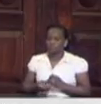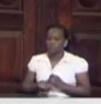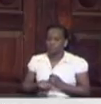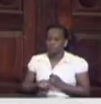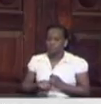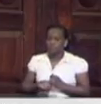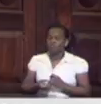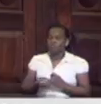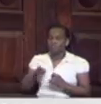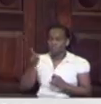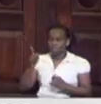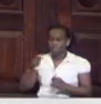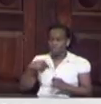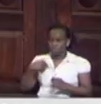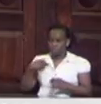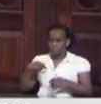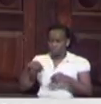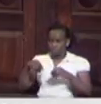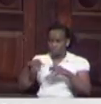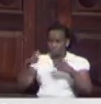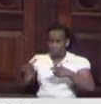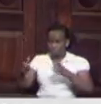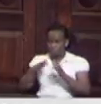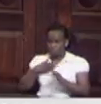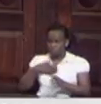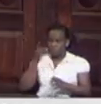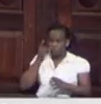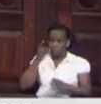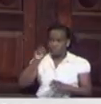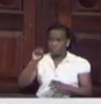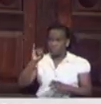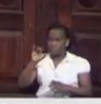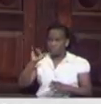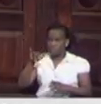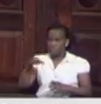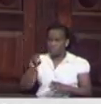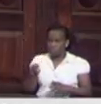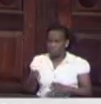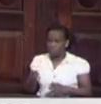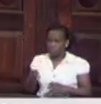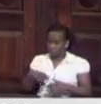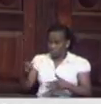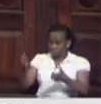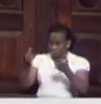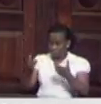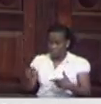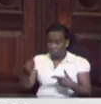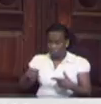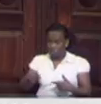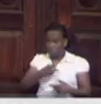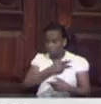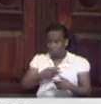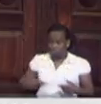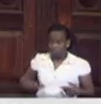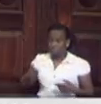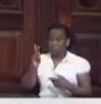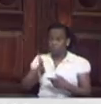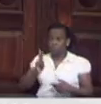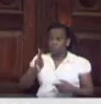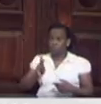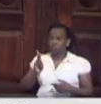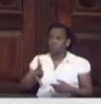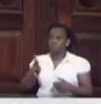minha terra, deputado André Siciliano, isso que o senhor acabou de colocar aqui, quando o presidente da